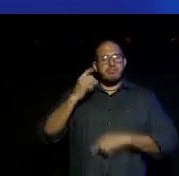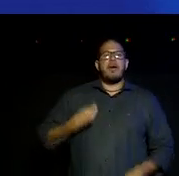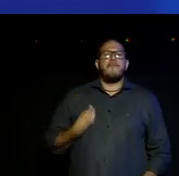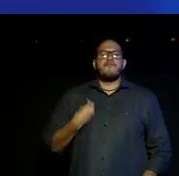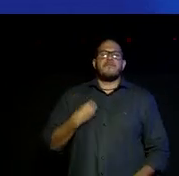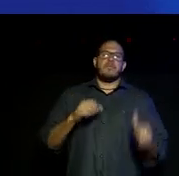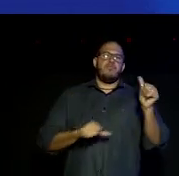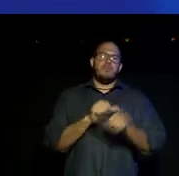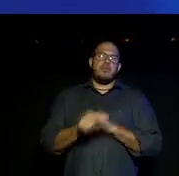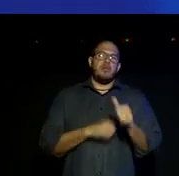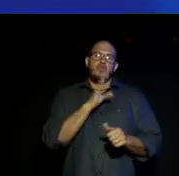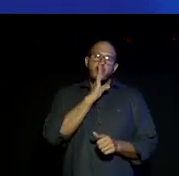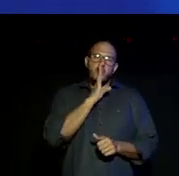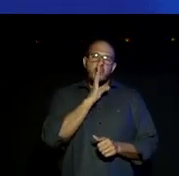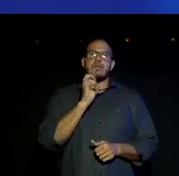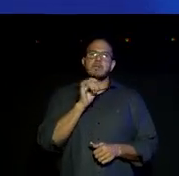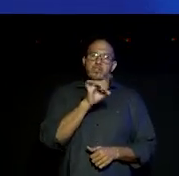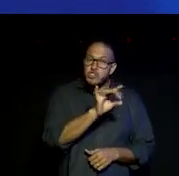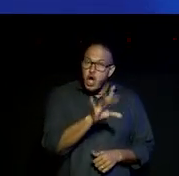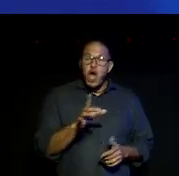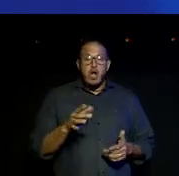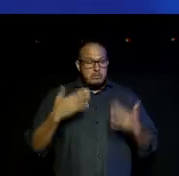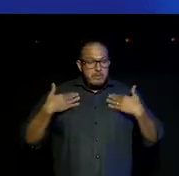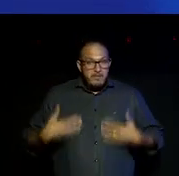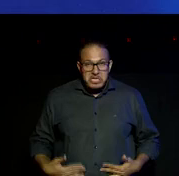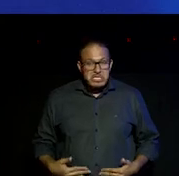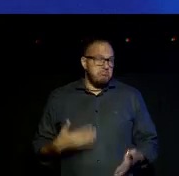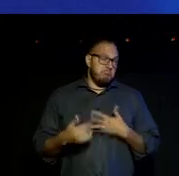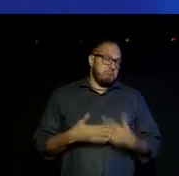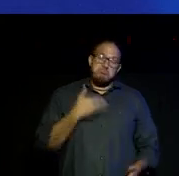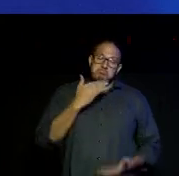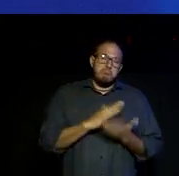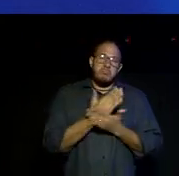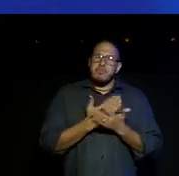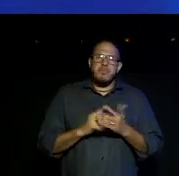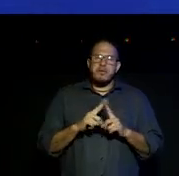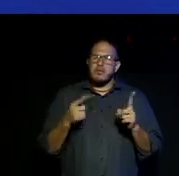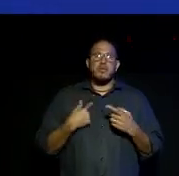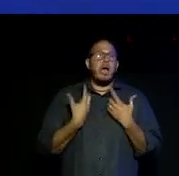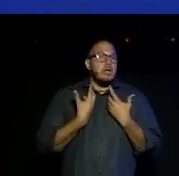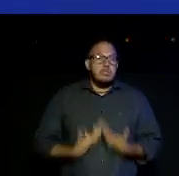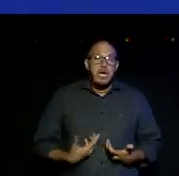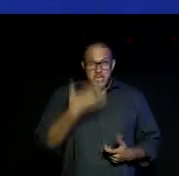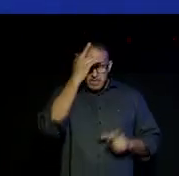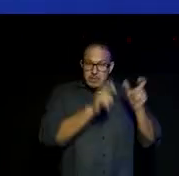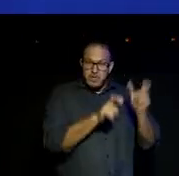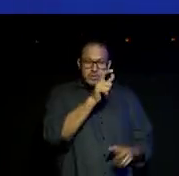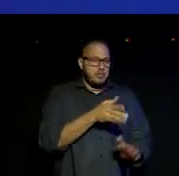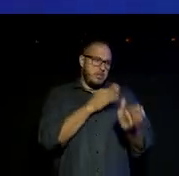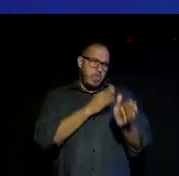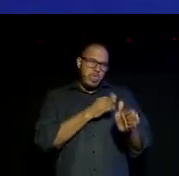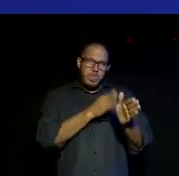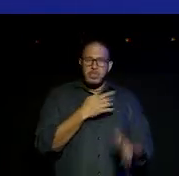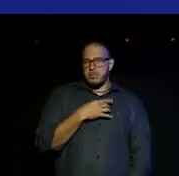viramos escravos de uma moda que, se fosse só física, repito, não estava me incomodando, mas eu estou cansada de conversar com pessoas que seguem